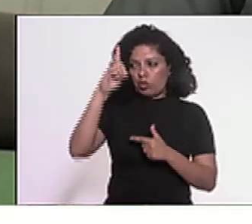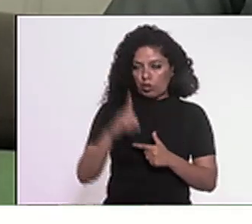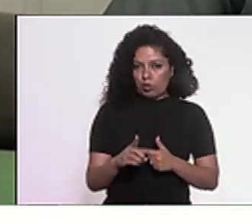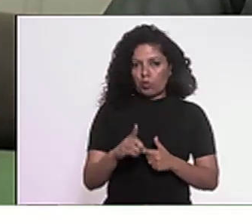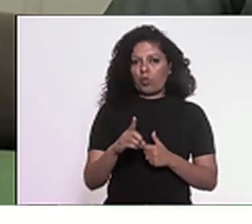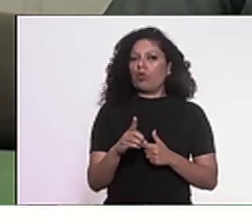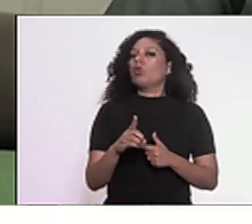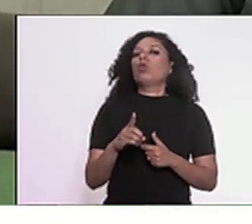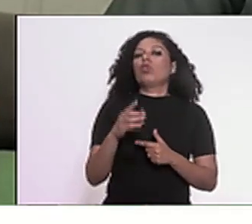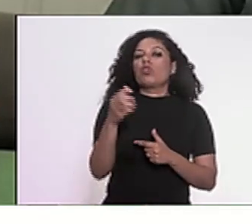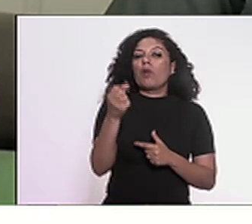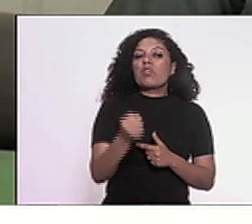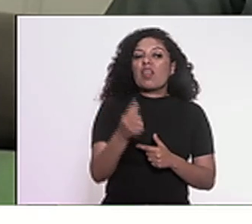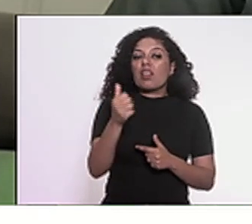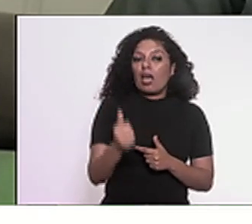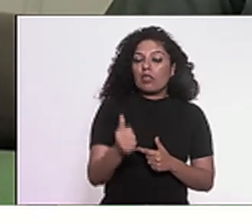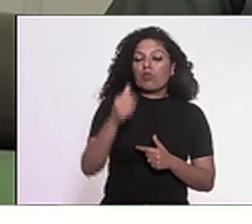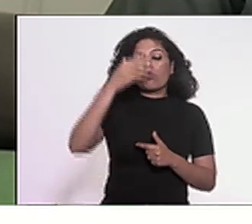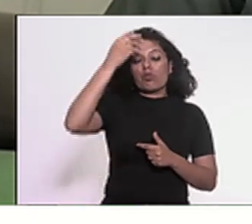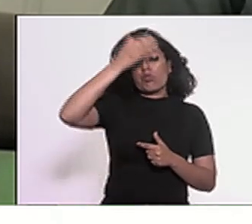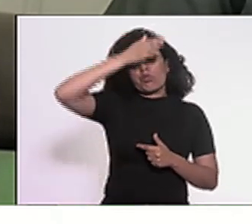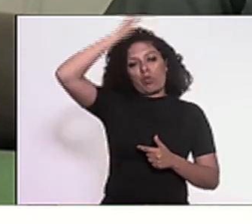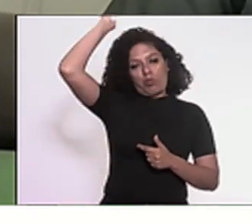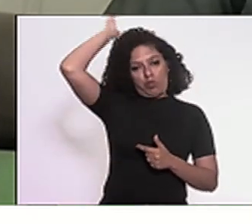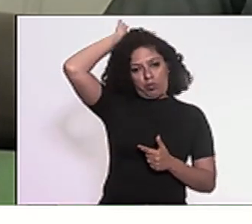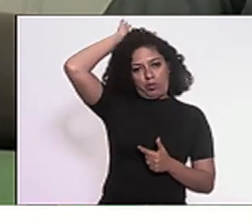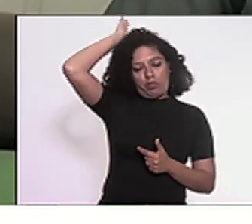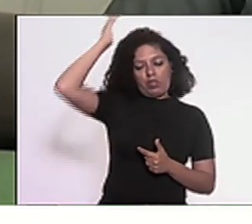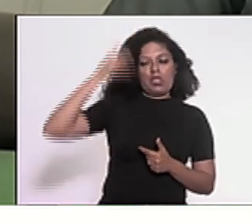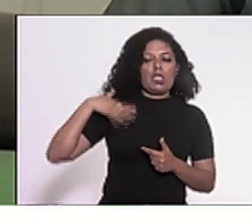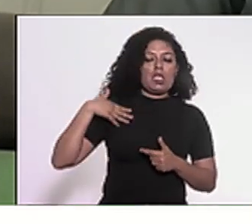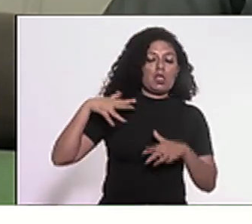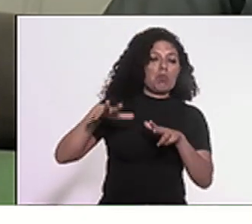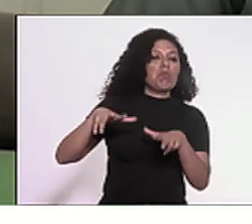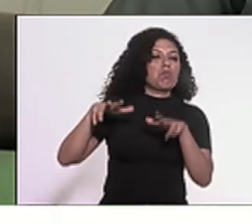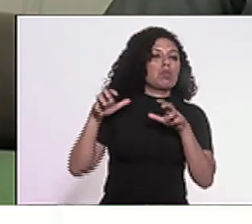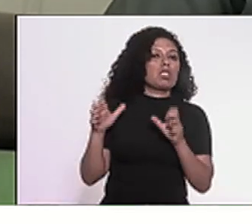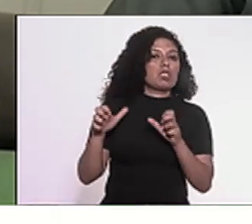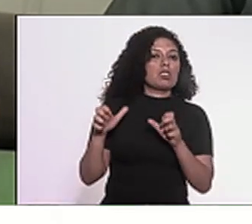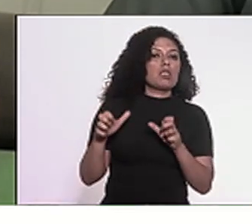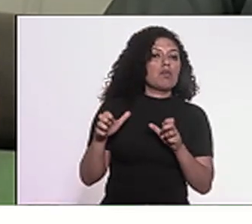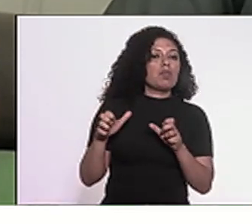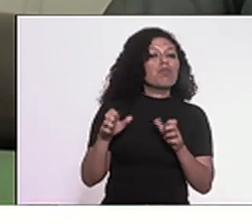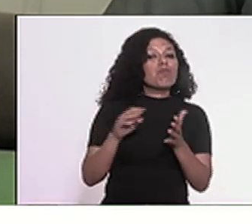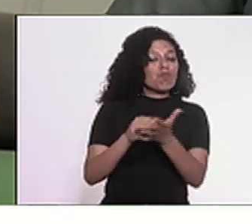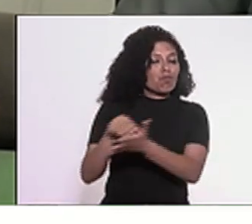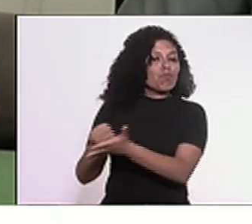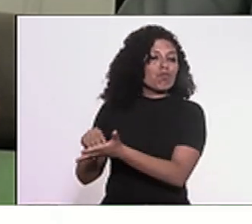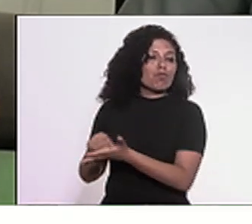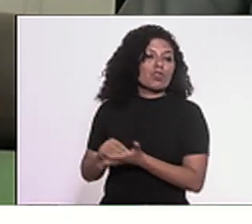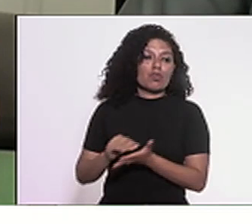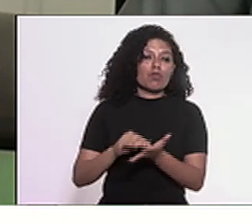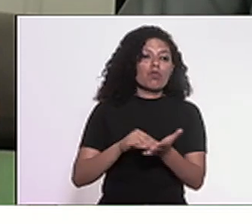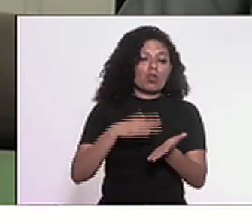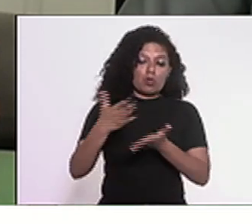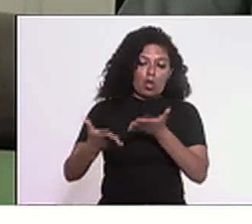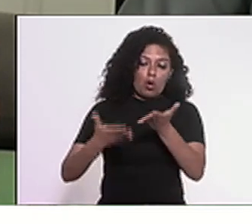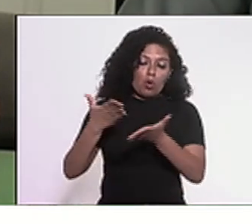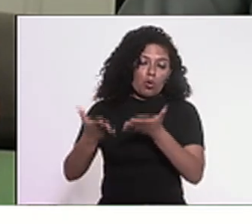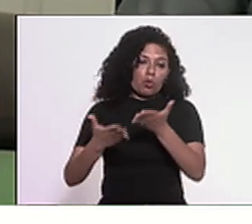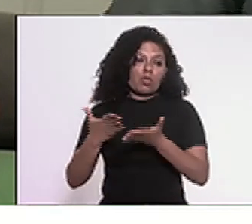do Corpo de Bombeiros, né? E eu pude perceber a tamanha carência que os nossos inativos, as